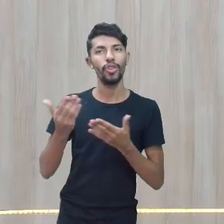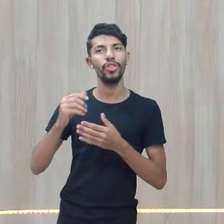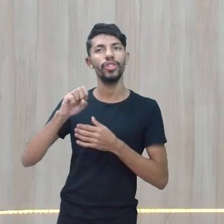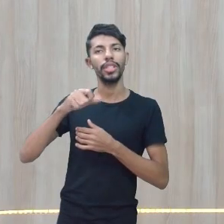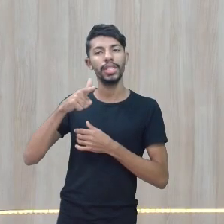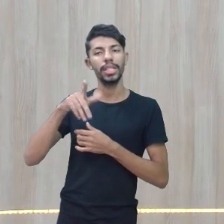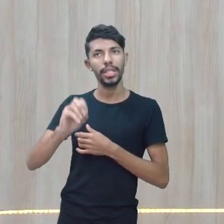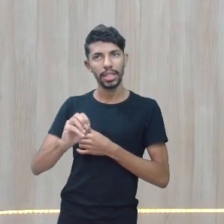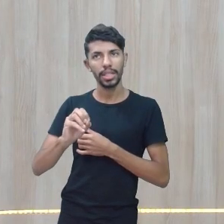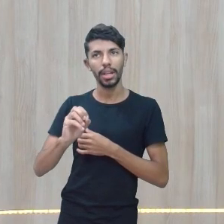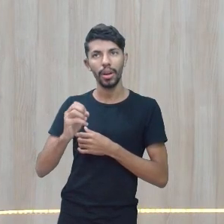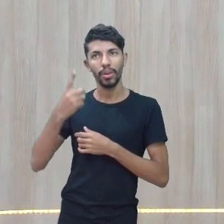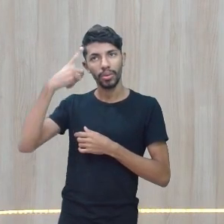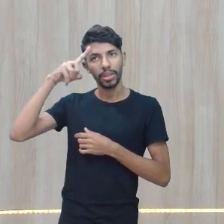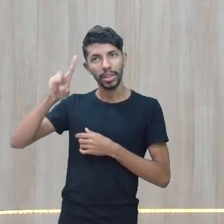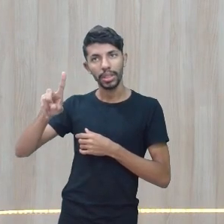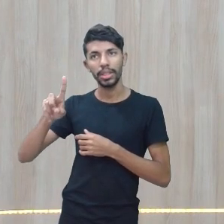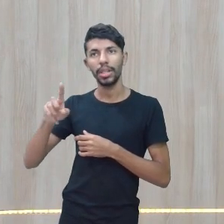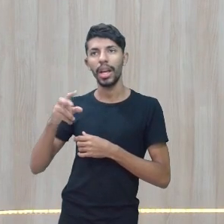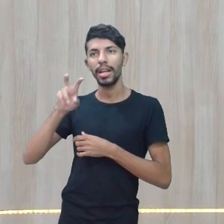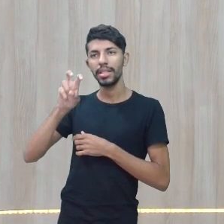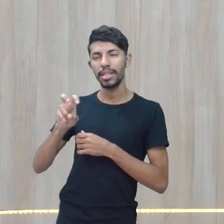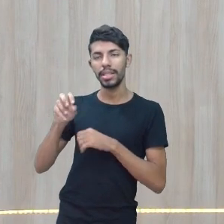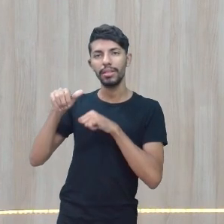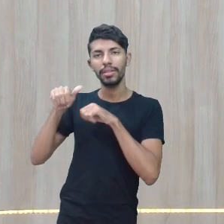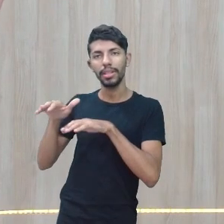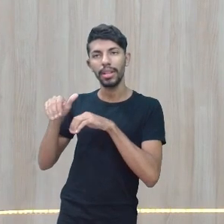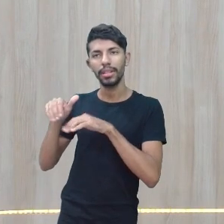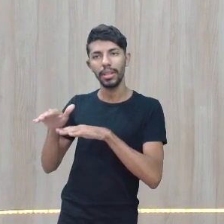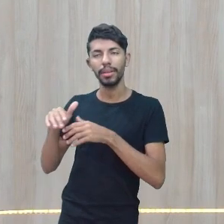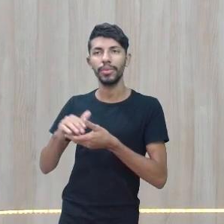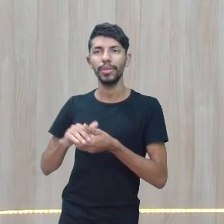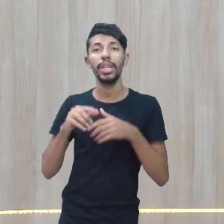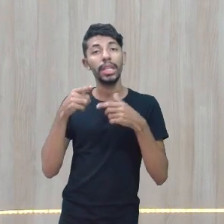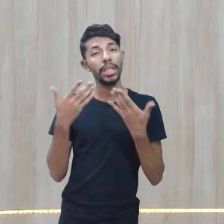pode construir dessas duas formas, tá?